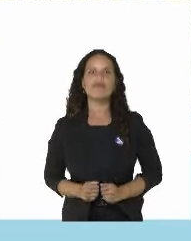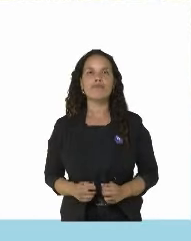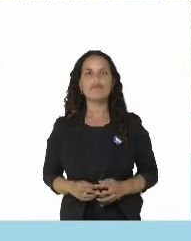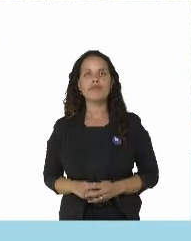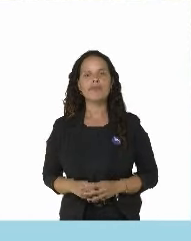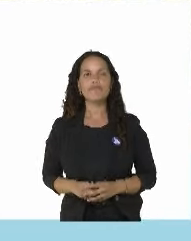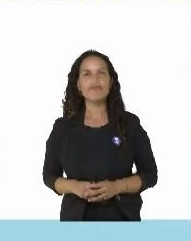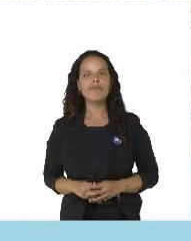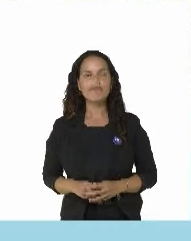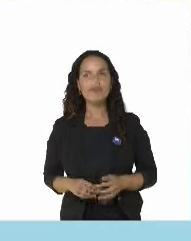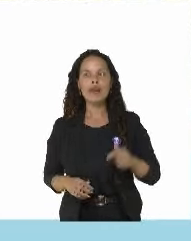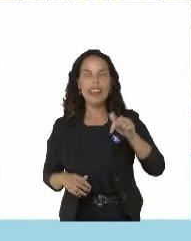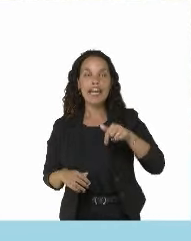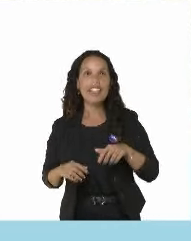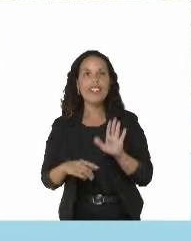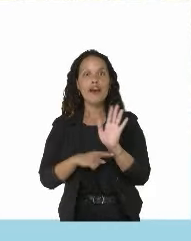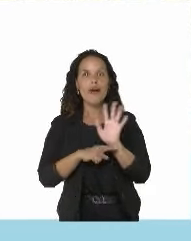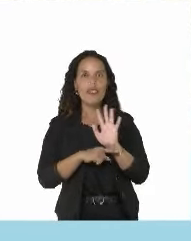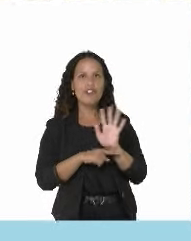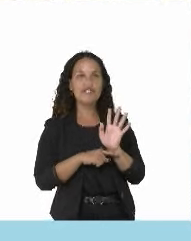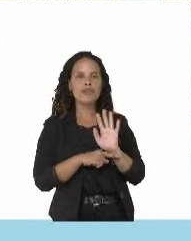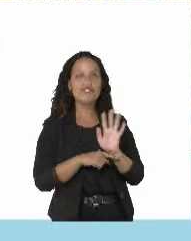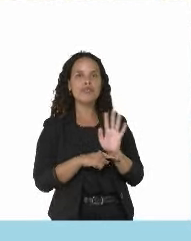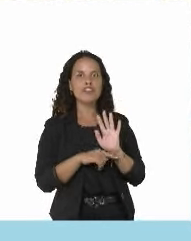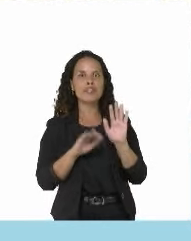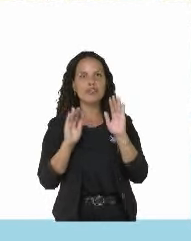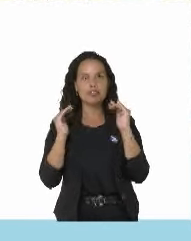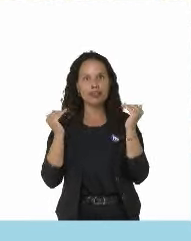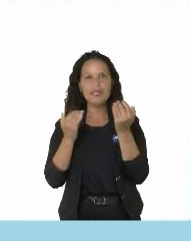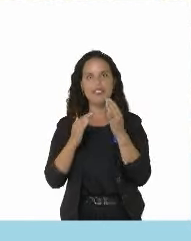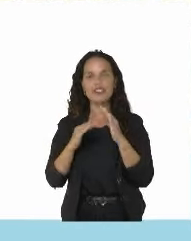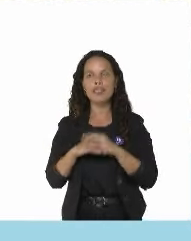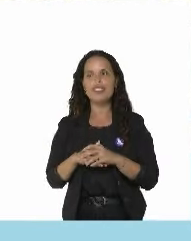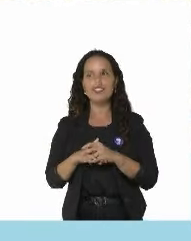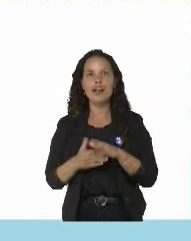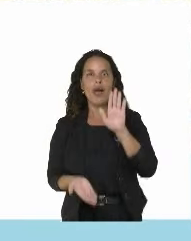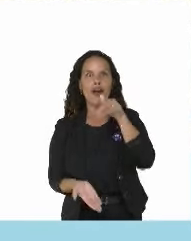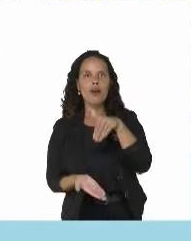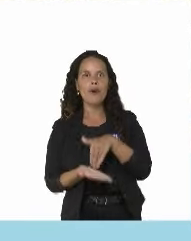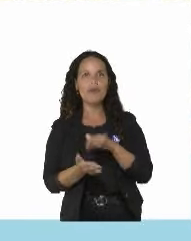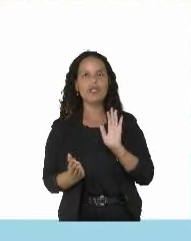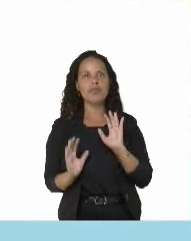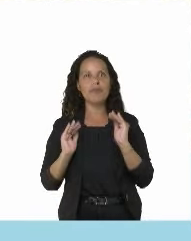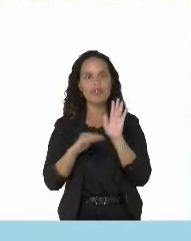E aqui é o vídeo, até fez um vídeo, né, da campanha. É o último vídeo.